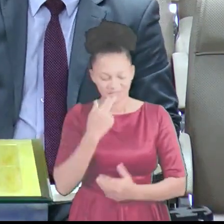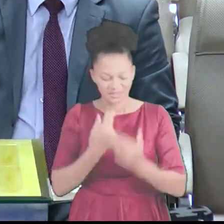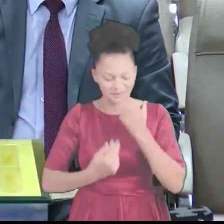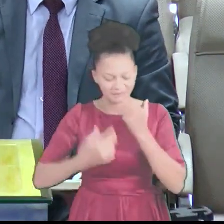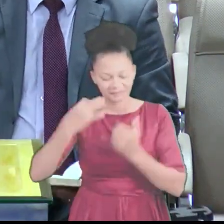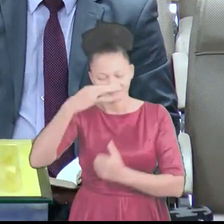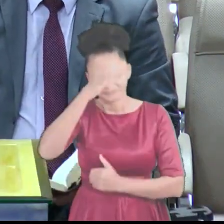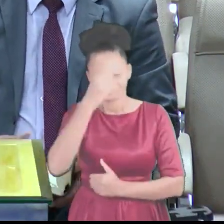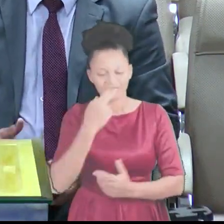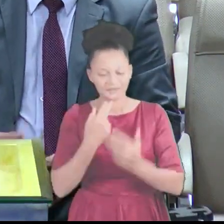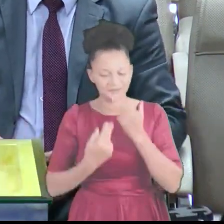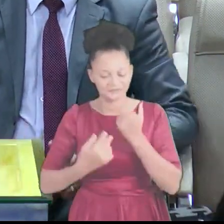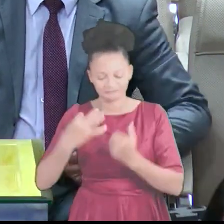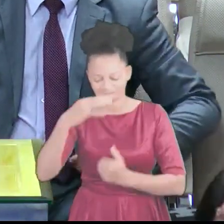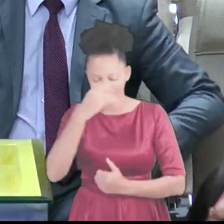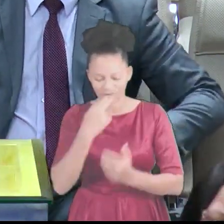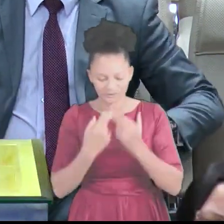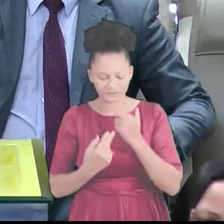cai.